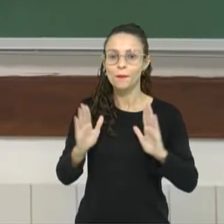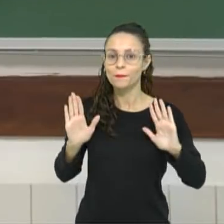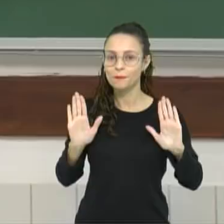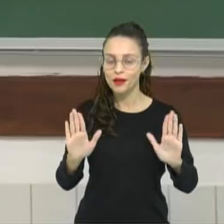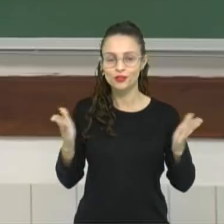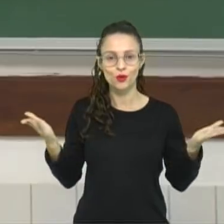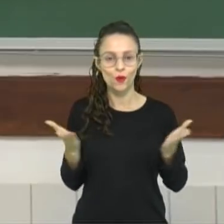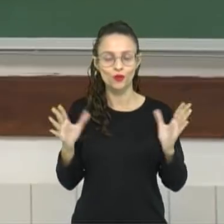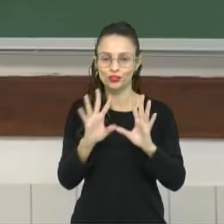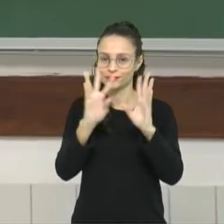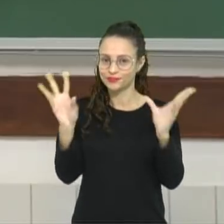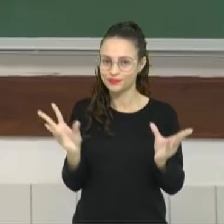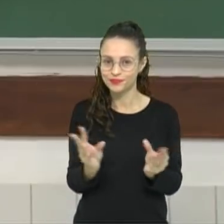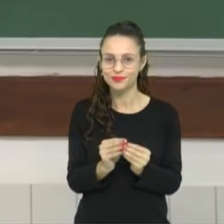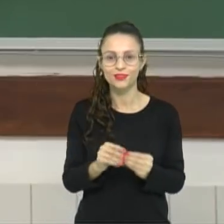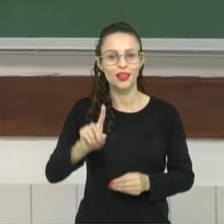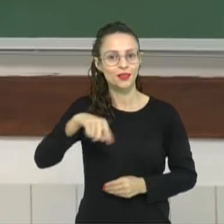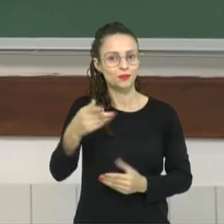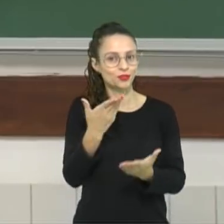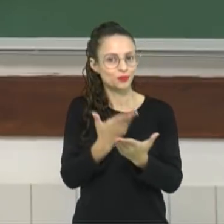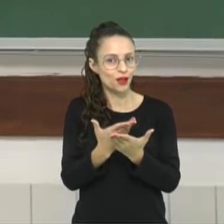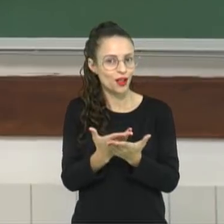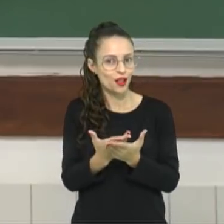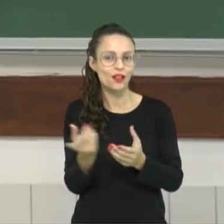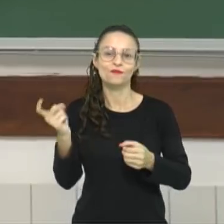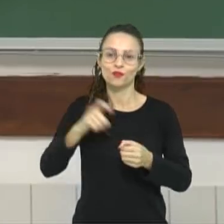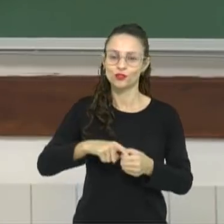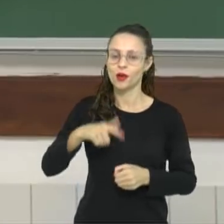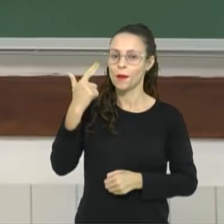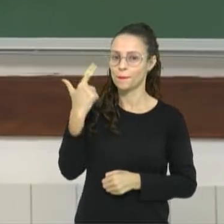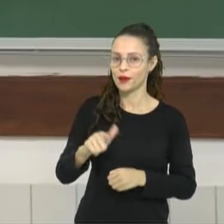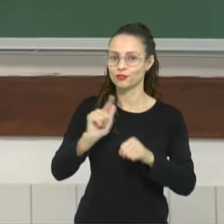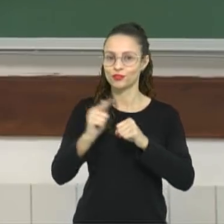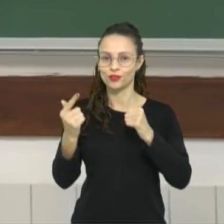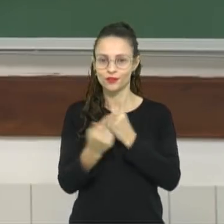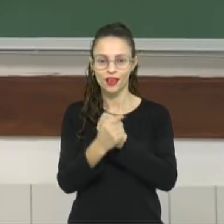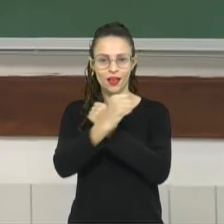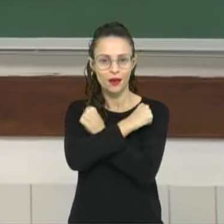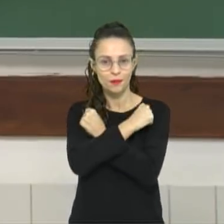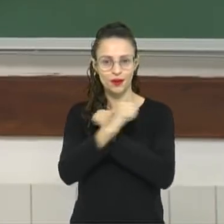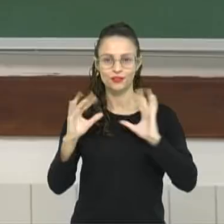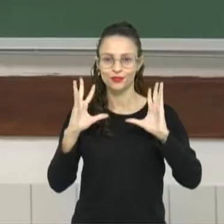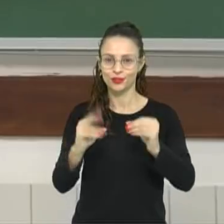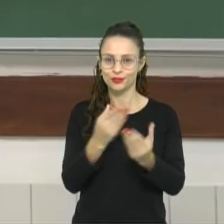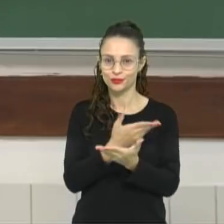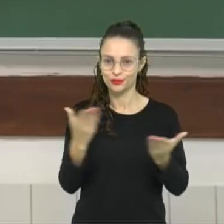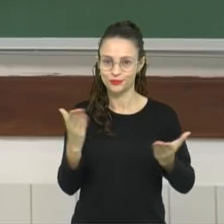mas por hoje é isso. Aula que vem voltamos com mais geografia e tropeirismo. Um abraço a todos e até lá.